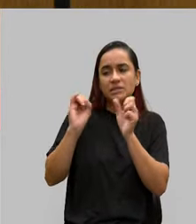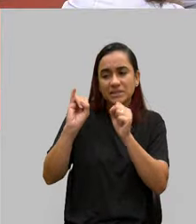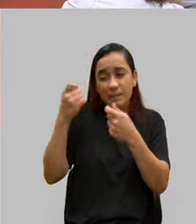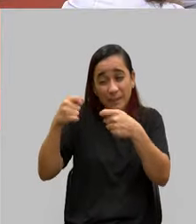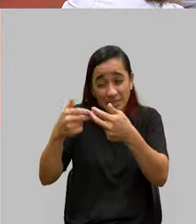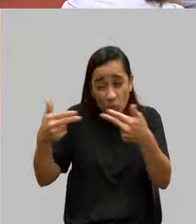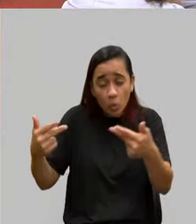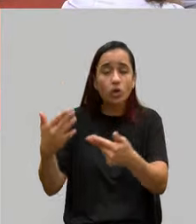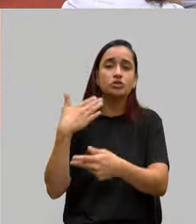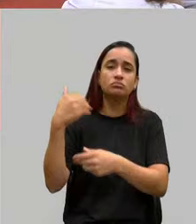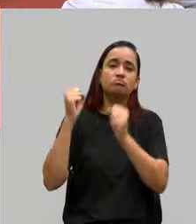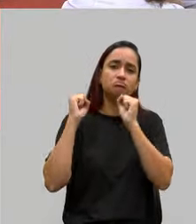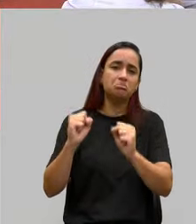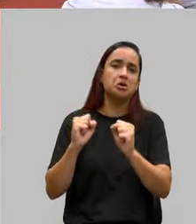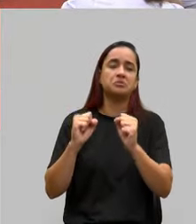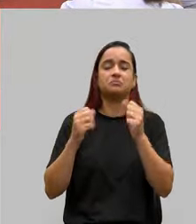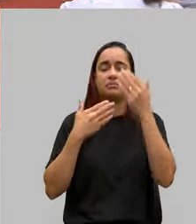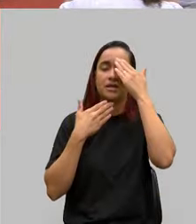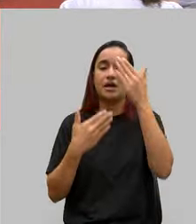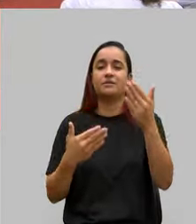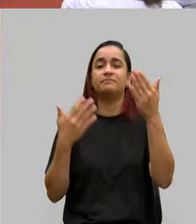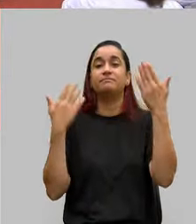necessário obgado